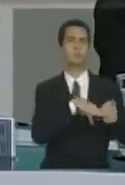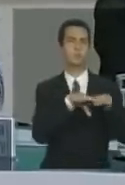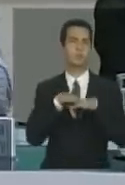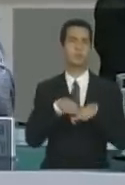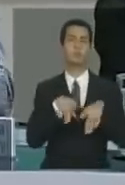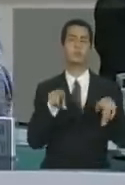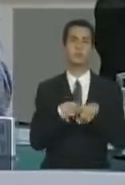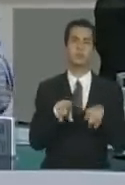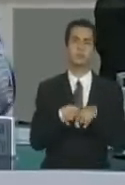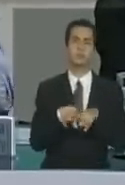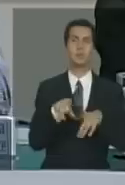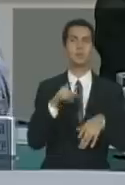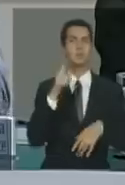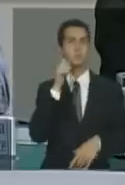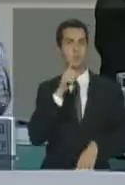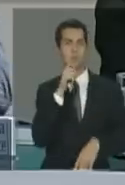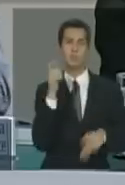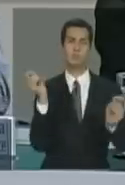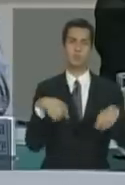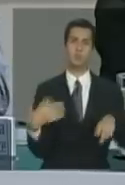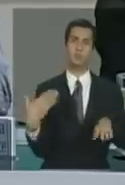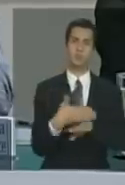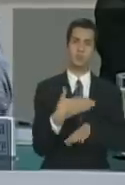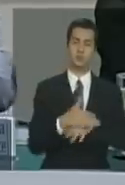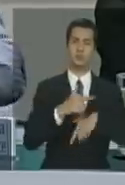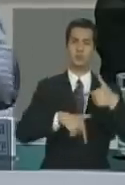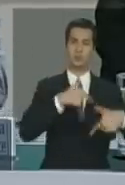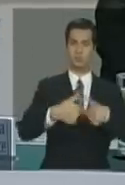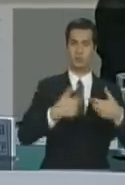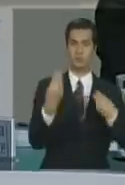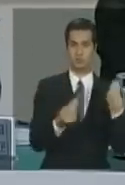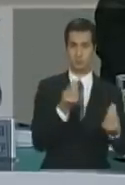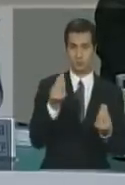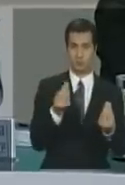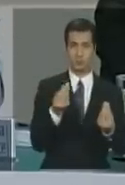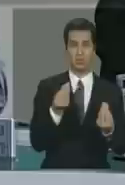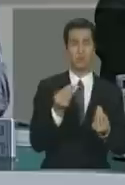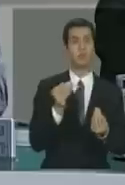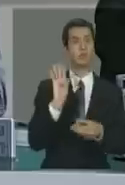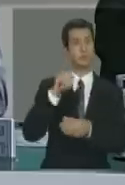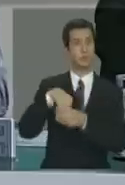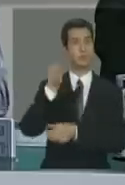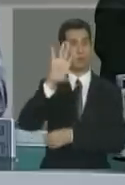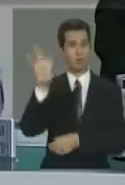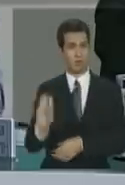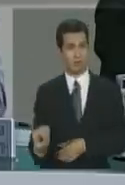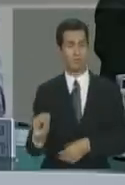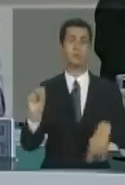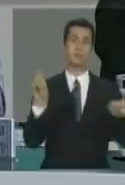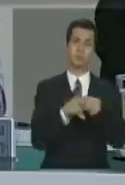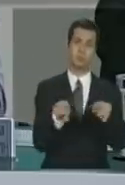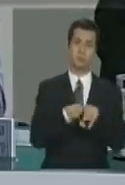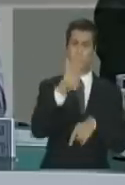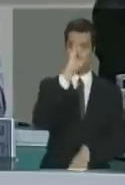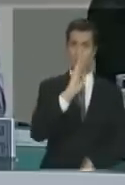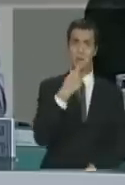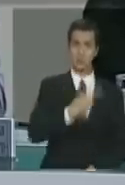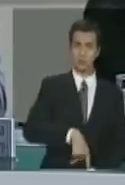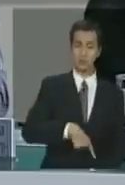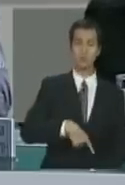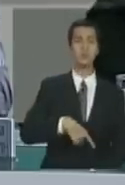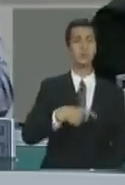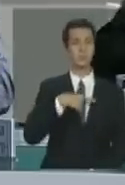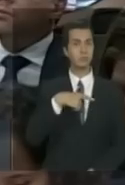por exemplo, à questão das mulheres, à força do trabalho, como é que, não só na África, mesmo no país, no Brasil, nós temos desigualdades regionais